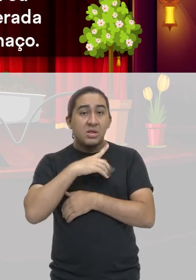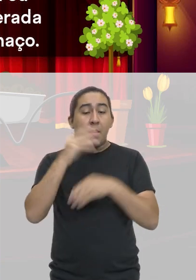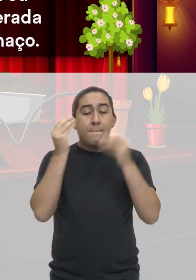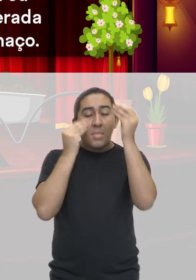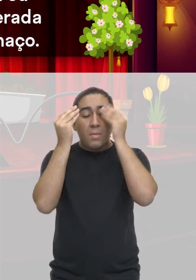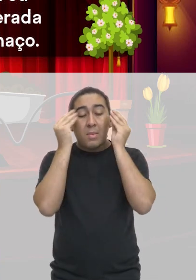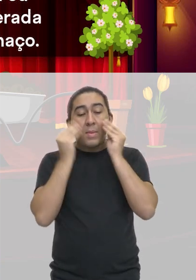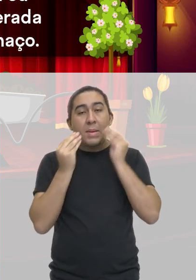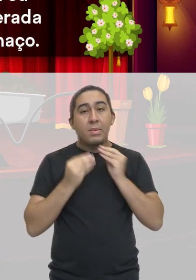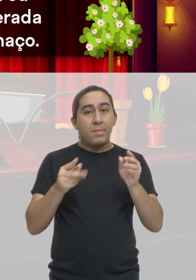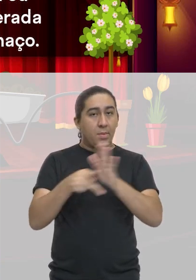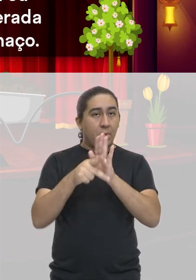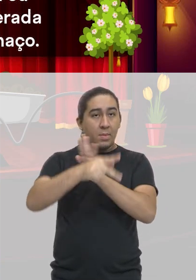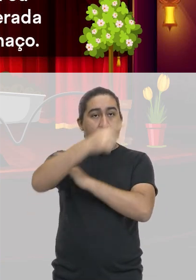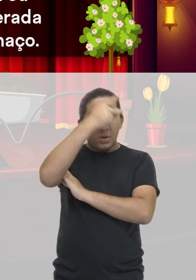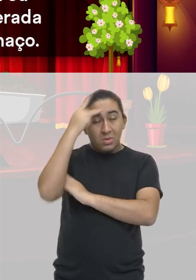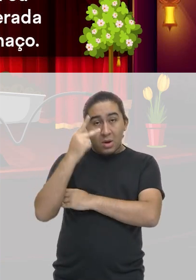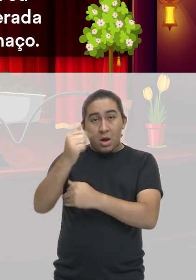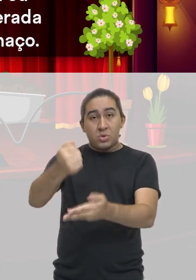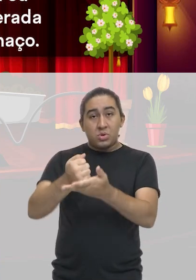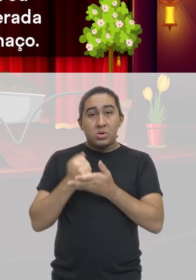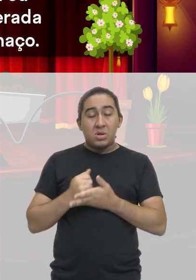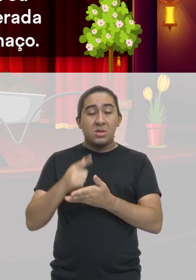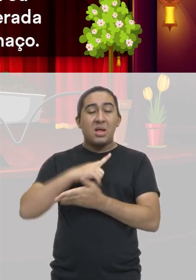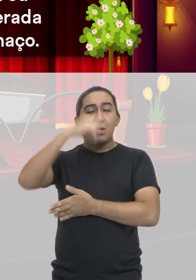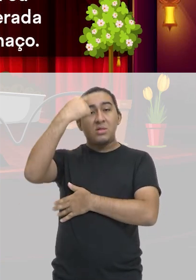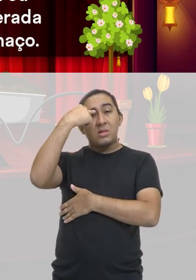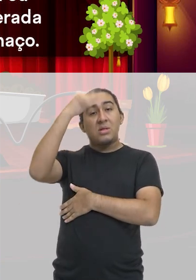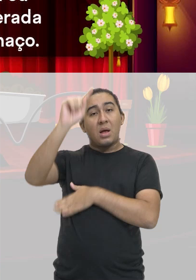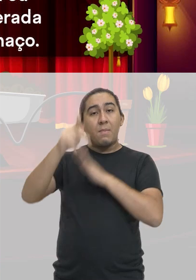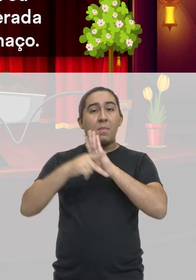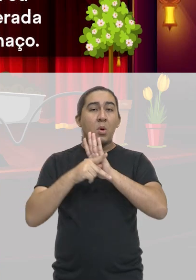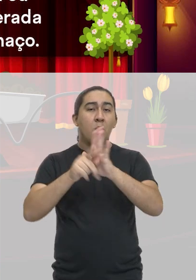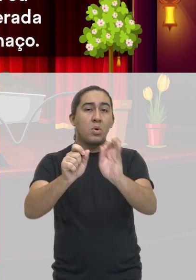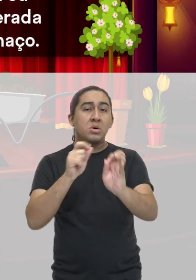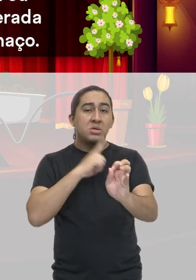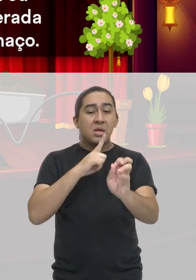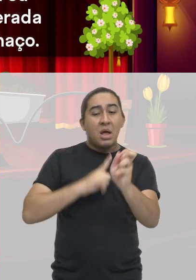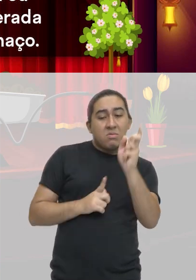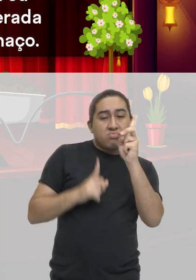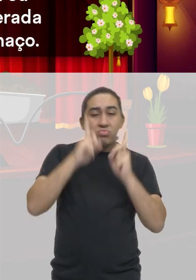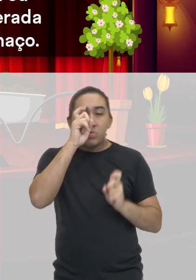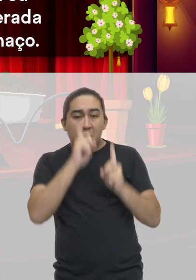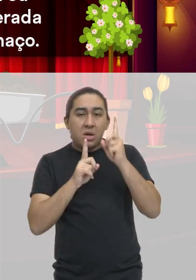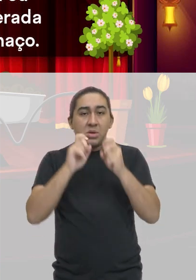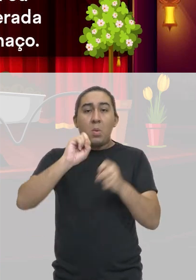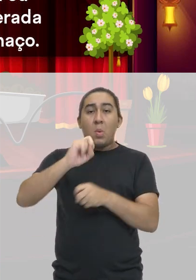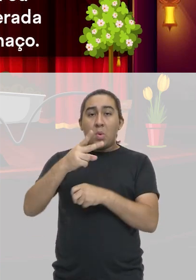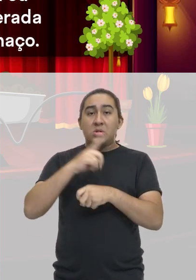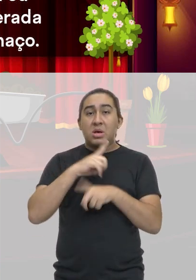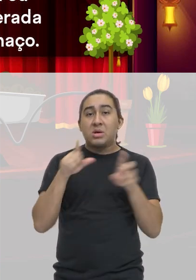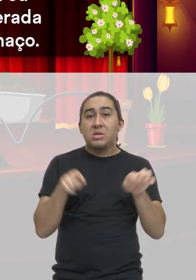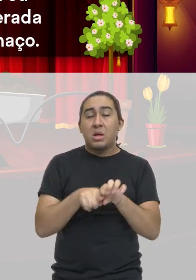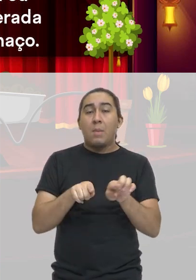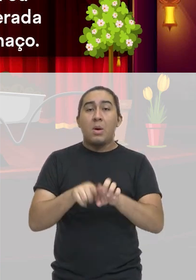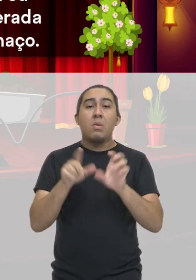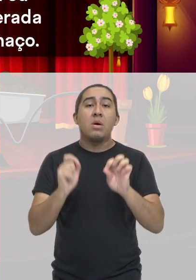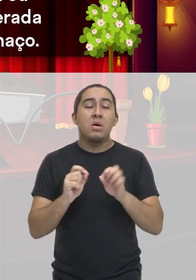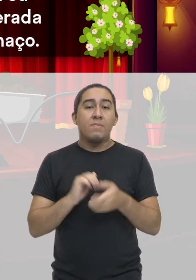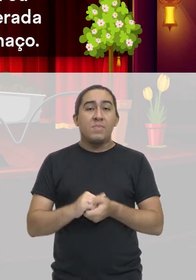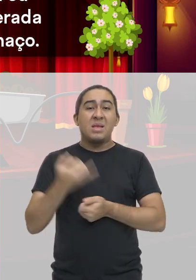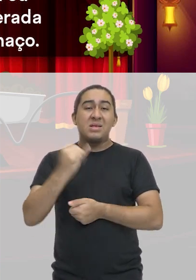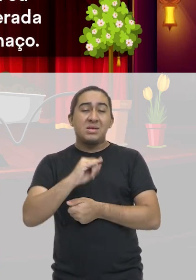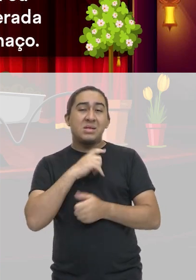do ator, ajudando a criar a ideia, o temperamento ou até mesmo os traços não